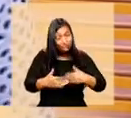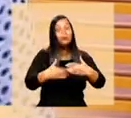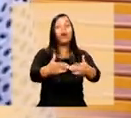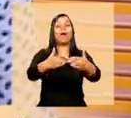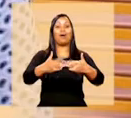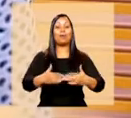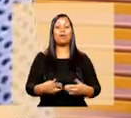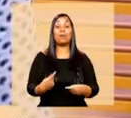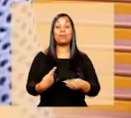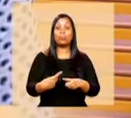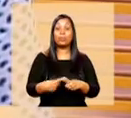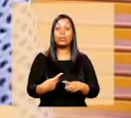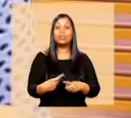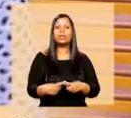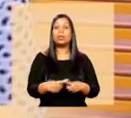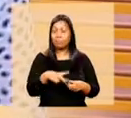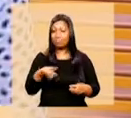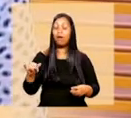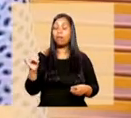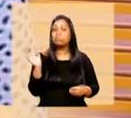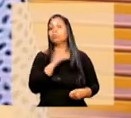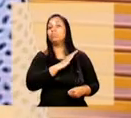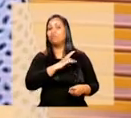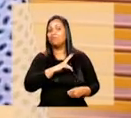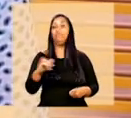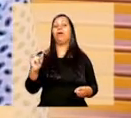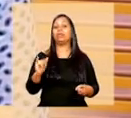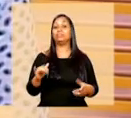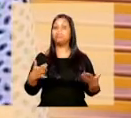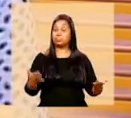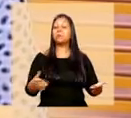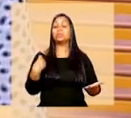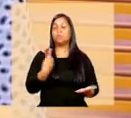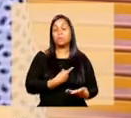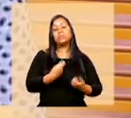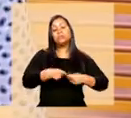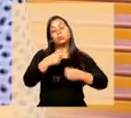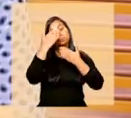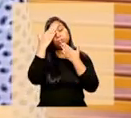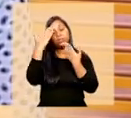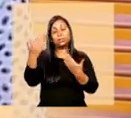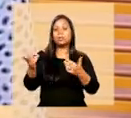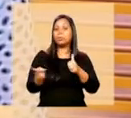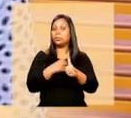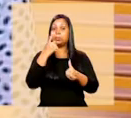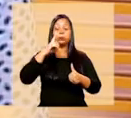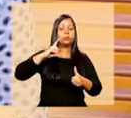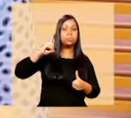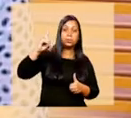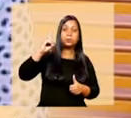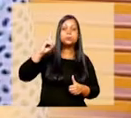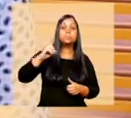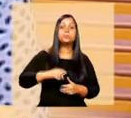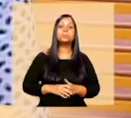ir, vamos, porque ou vai, né? E a gente tem que agradecer, primeiramente, a Deus, né?